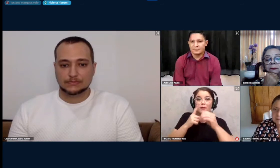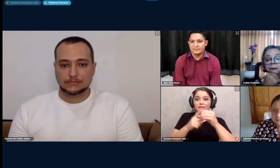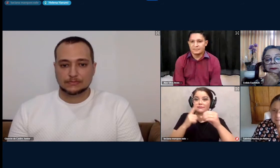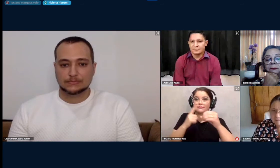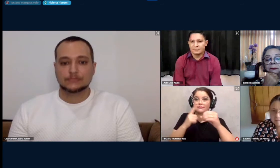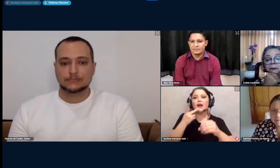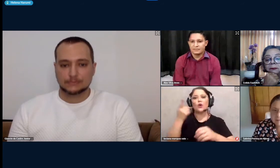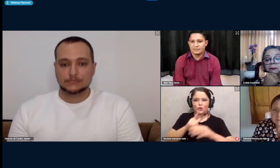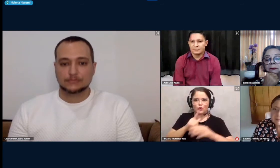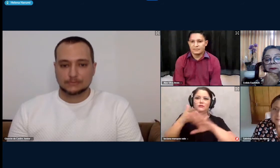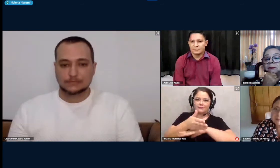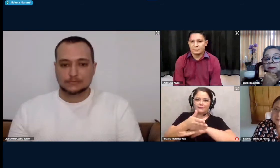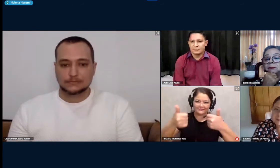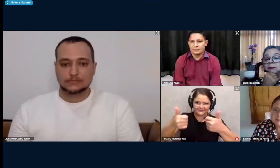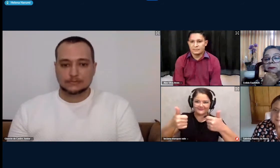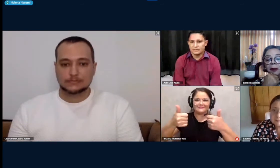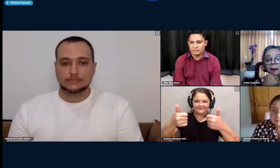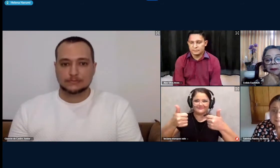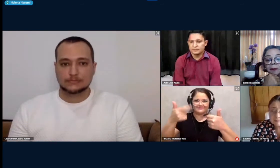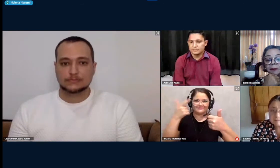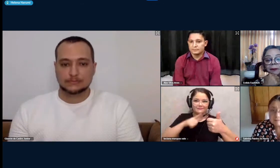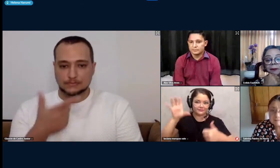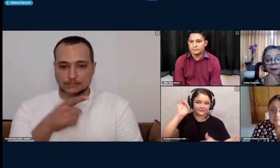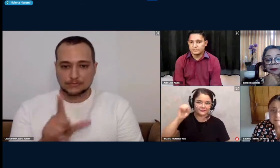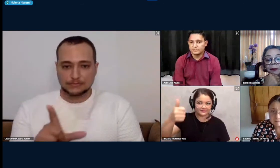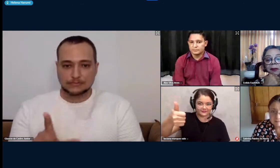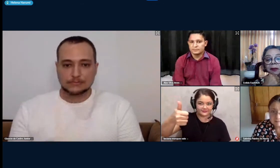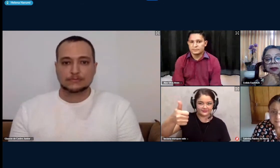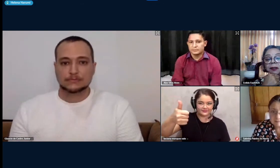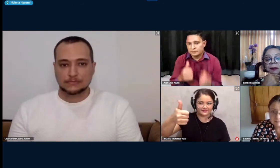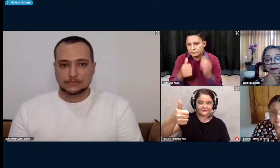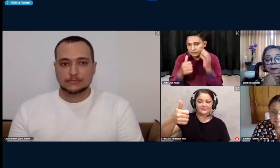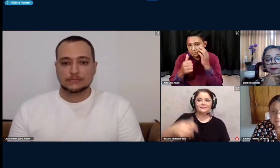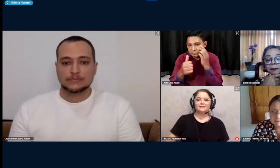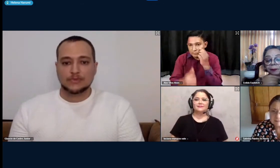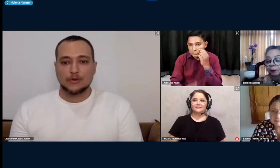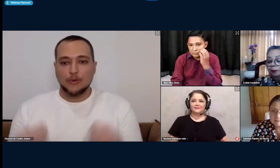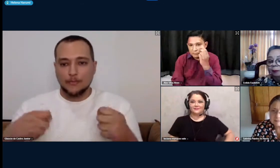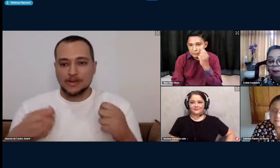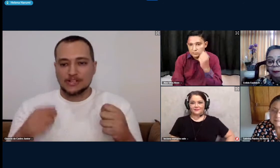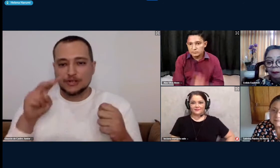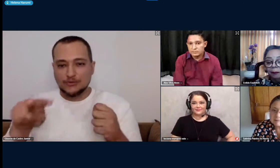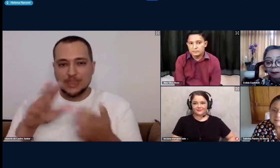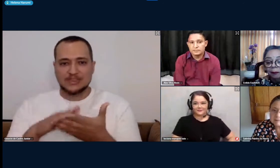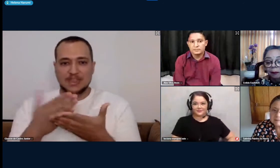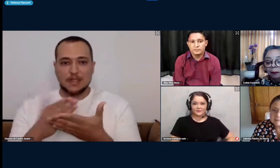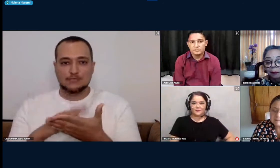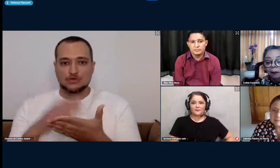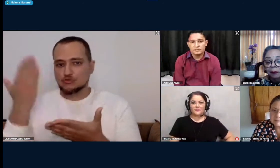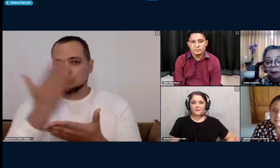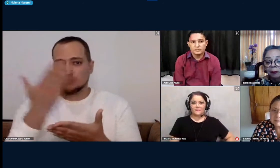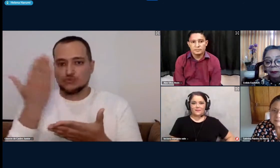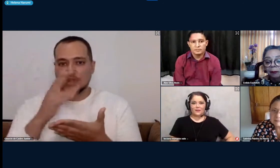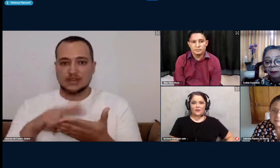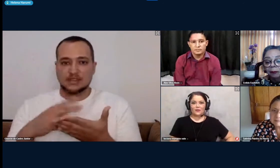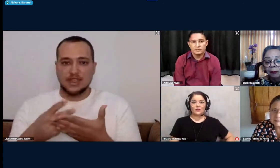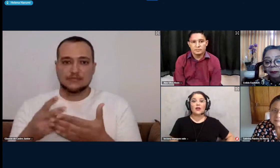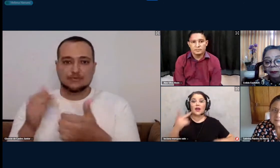Oi, agora está conseguindo me ouvir? Tá ótimo, vou iniciar a câmera de